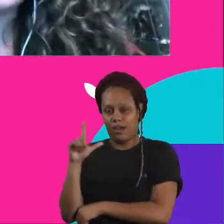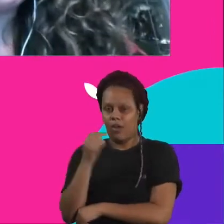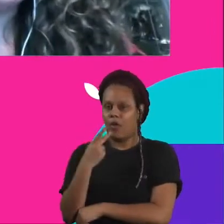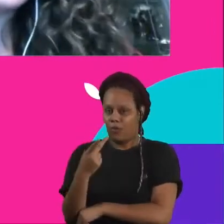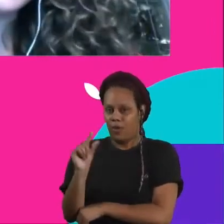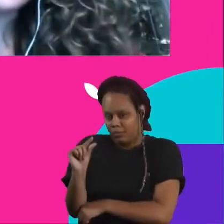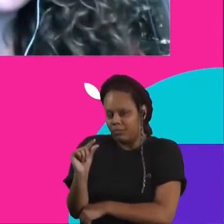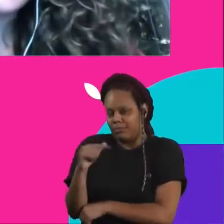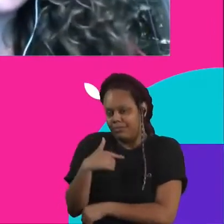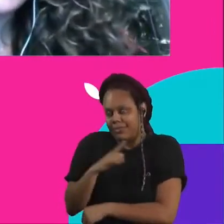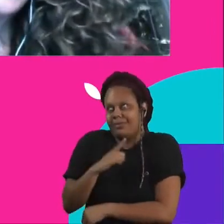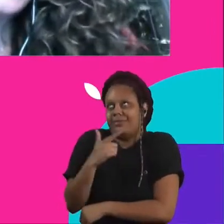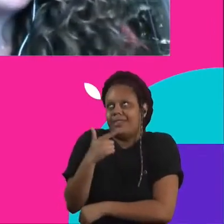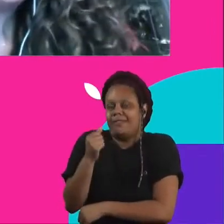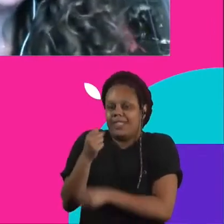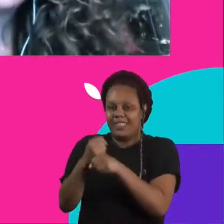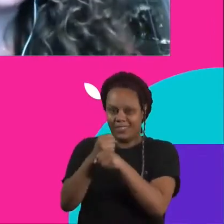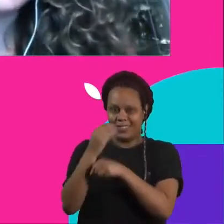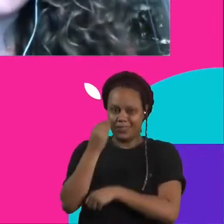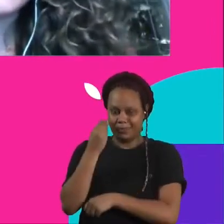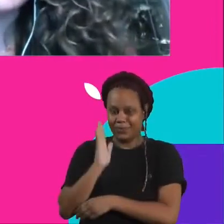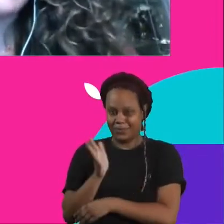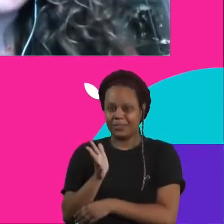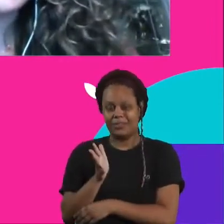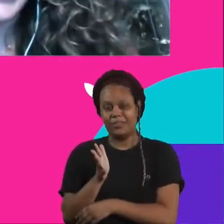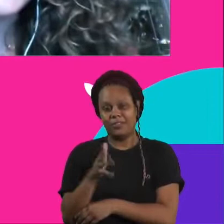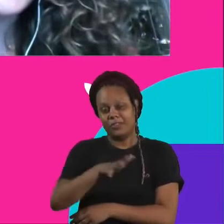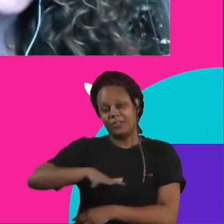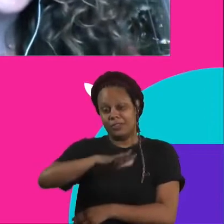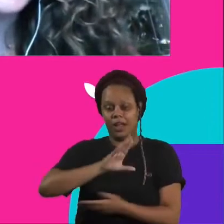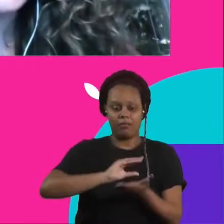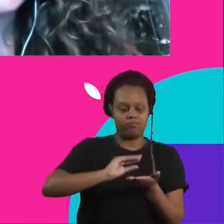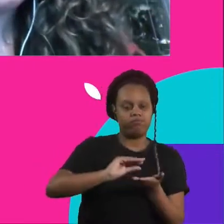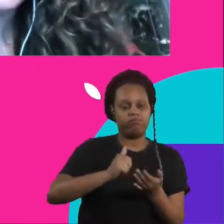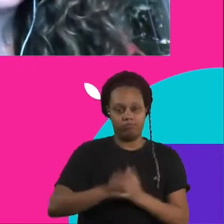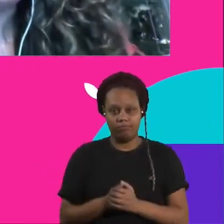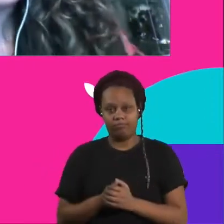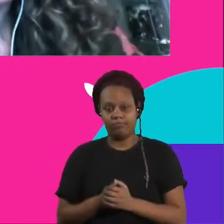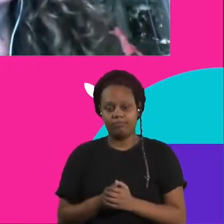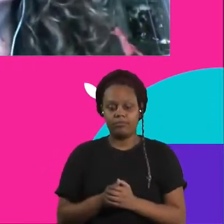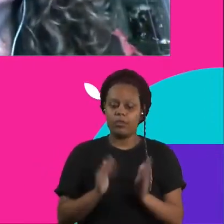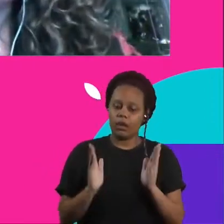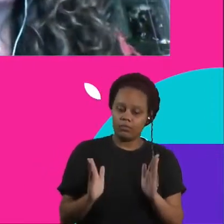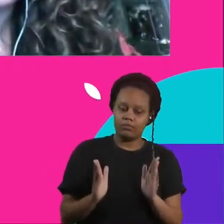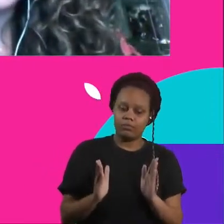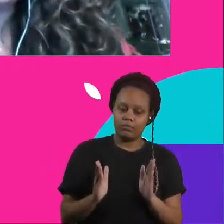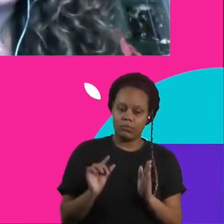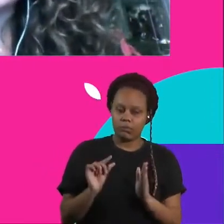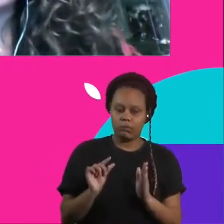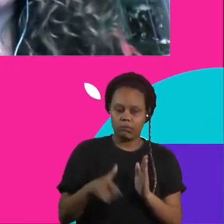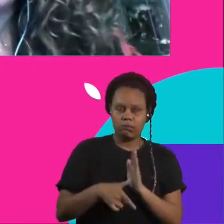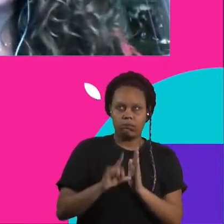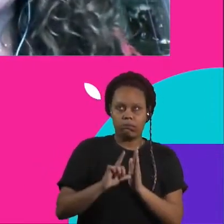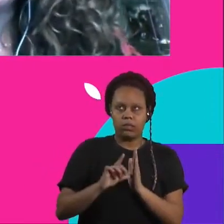eu tenho 20 anos aí de experiência, né, trabalhando com dados, e nesse período ali, um pouquinho antes de eu vir para Portugal,